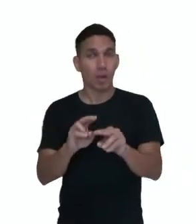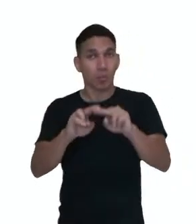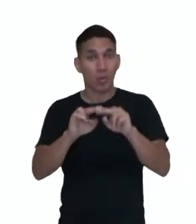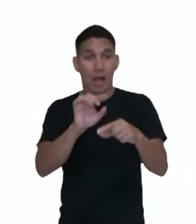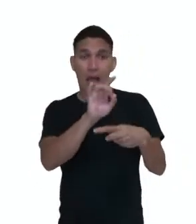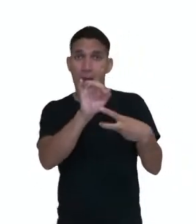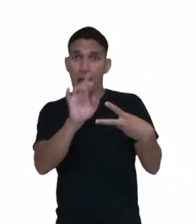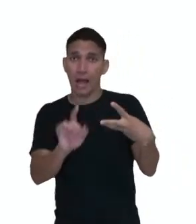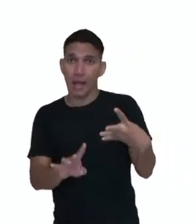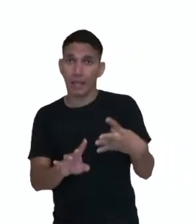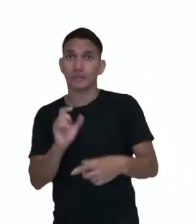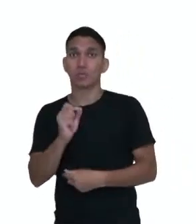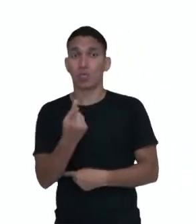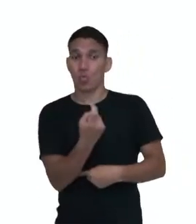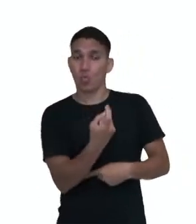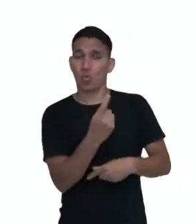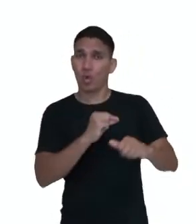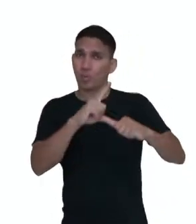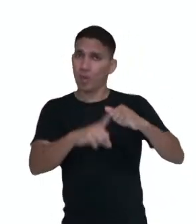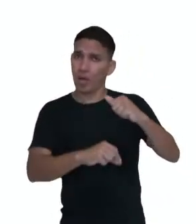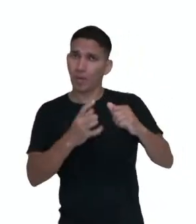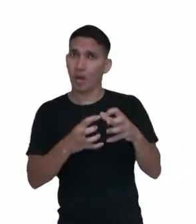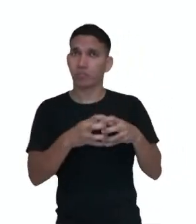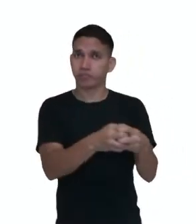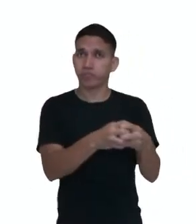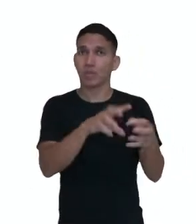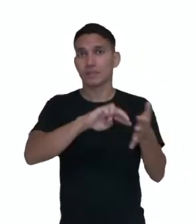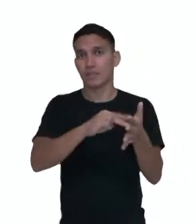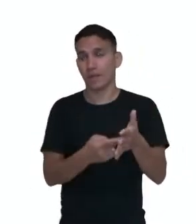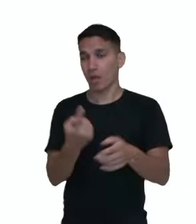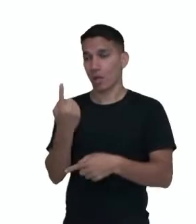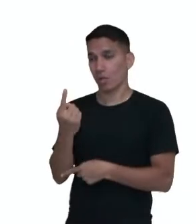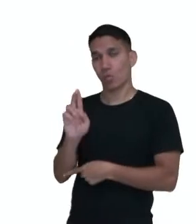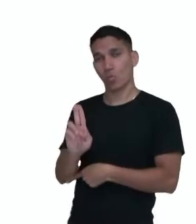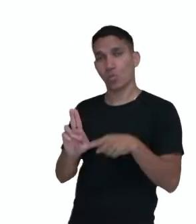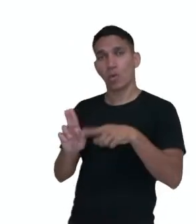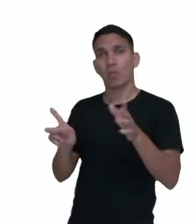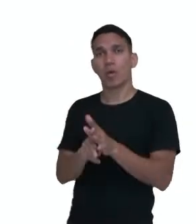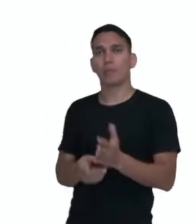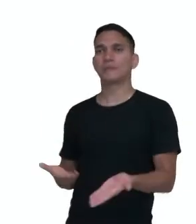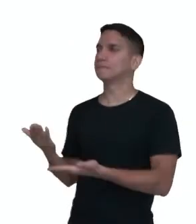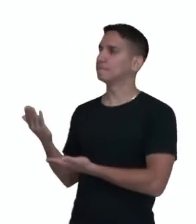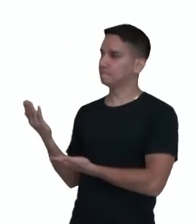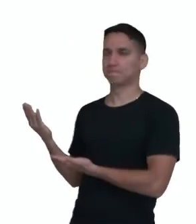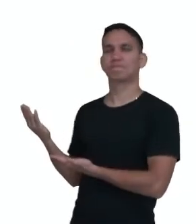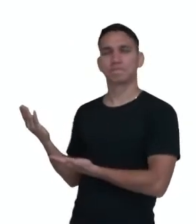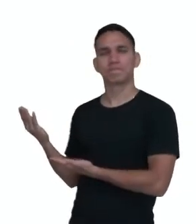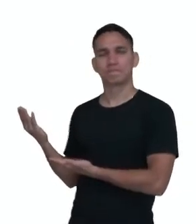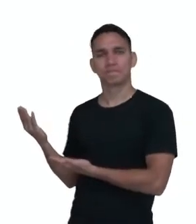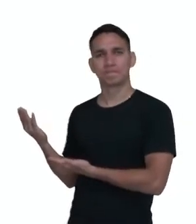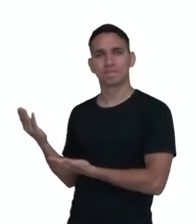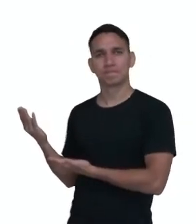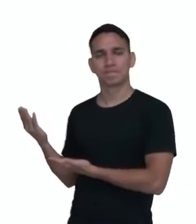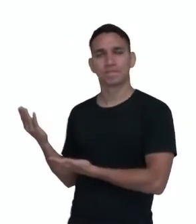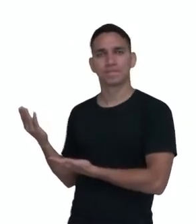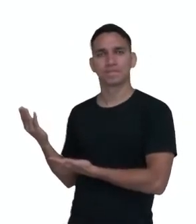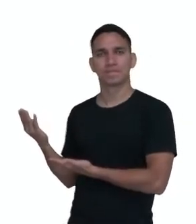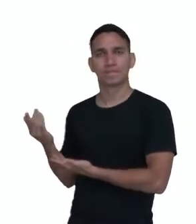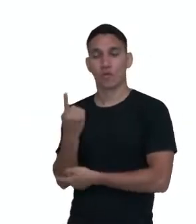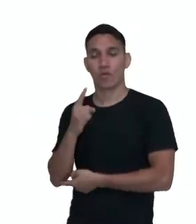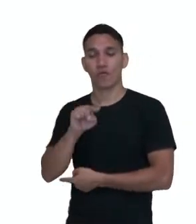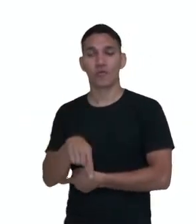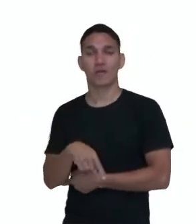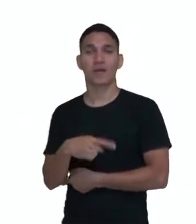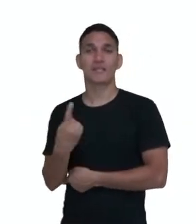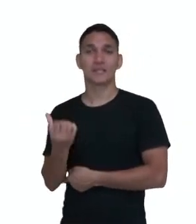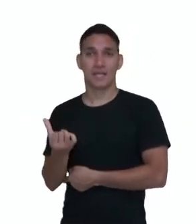massa atômica equivale, Então, um U igual a 1,6 vezes 10 na menos 24 gramas ou 1,6